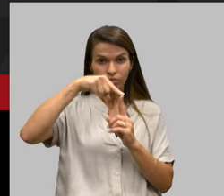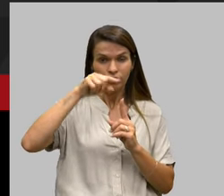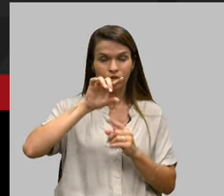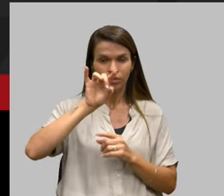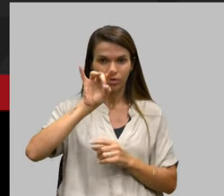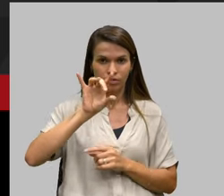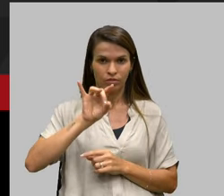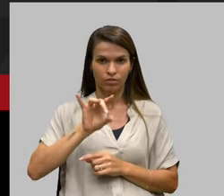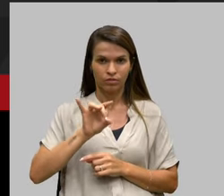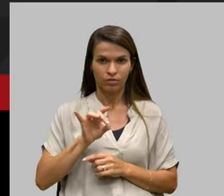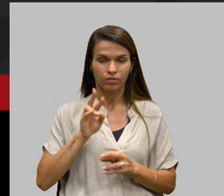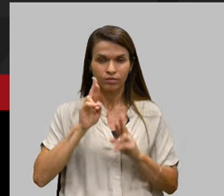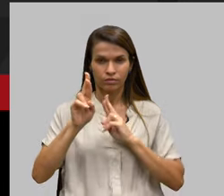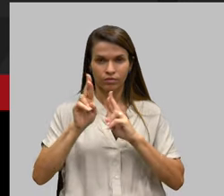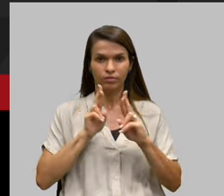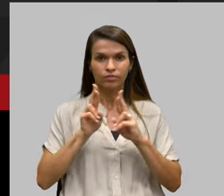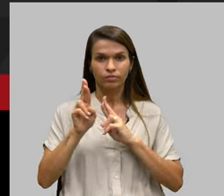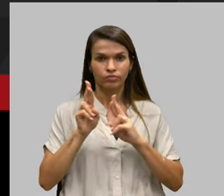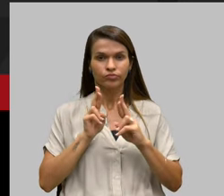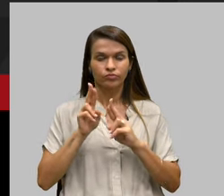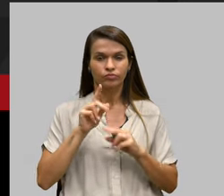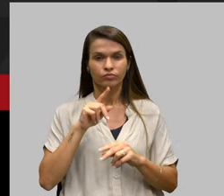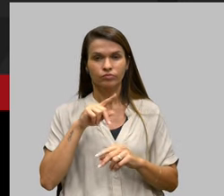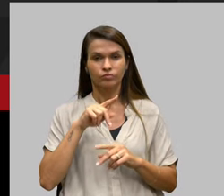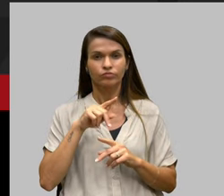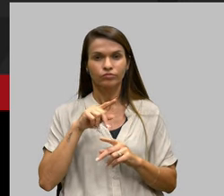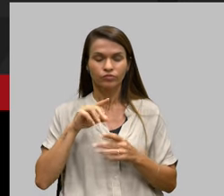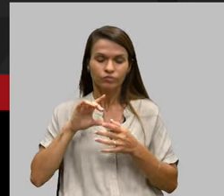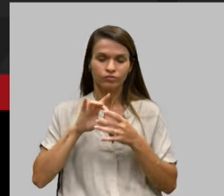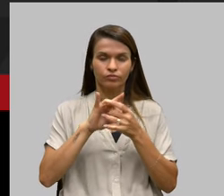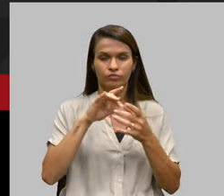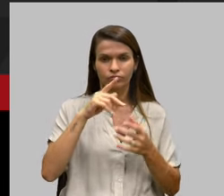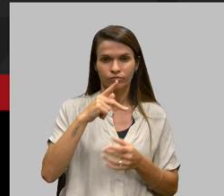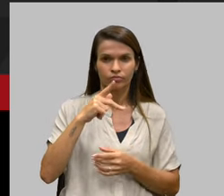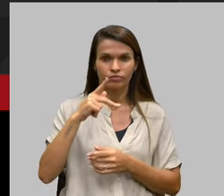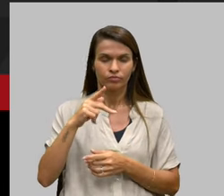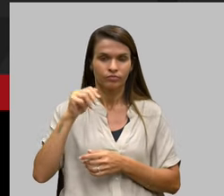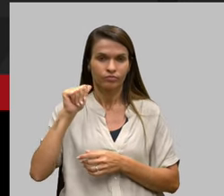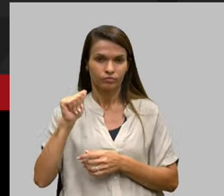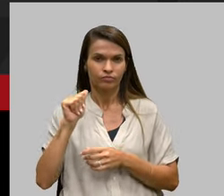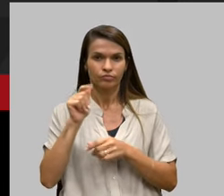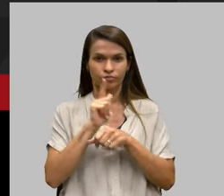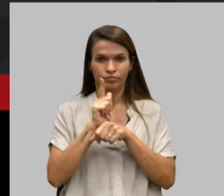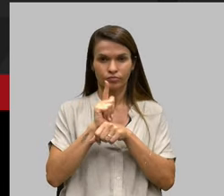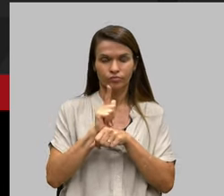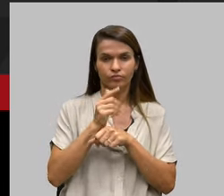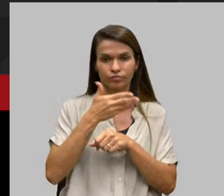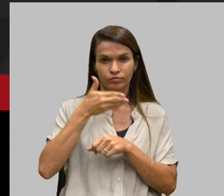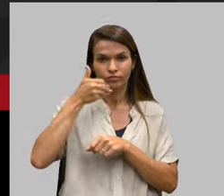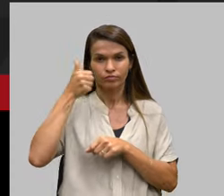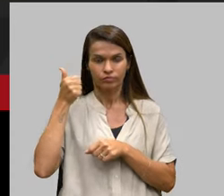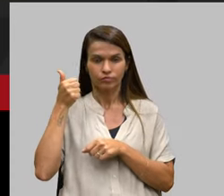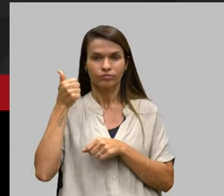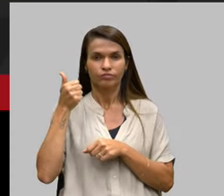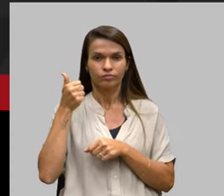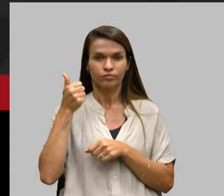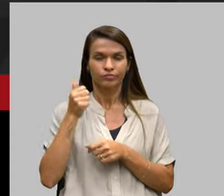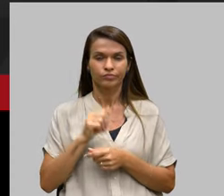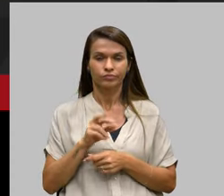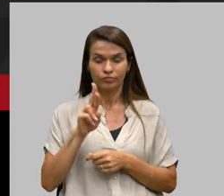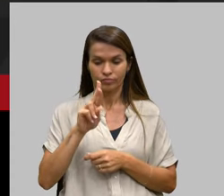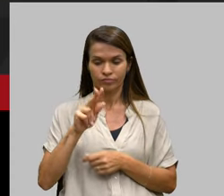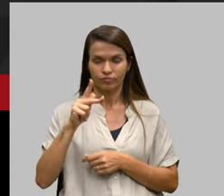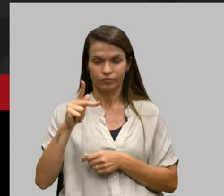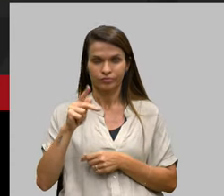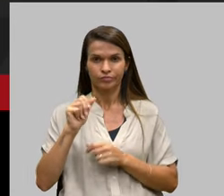relação à eh e ao nosso PPA vinculadas à melhoria da gestão dos regimes próprios pode passar